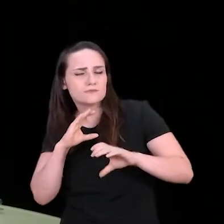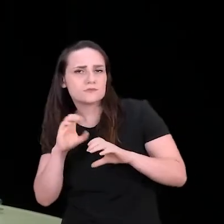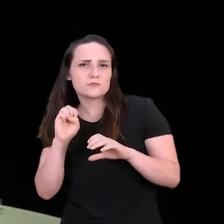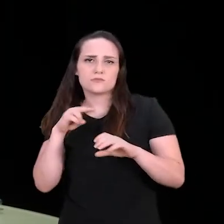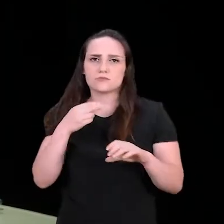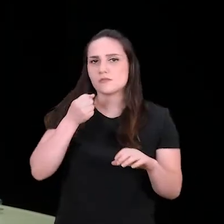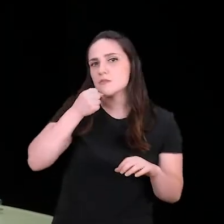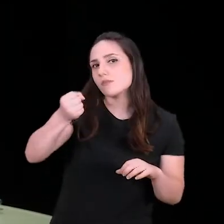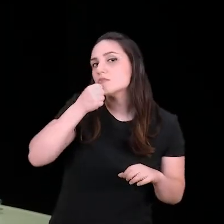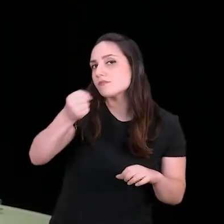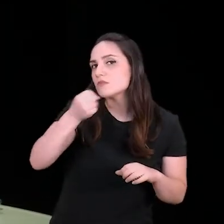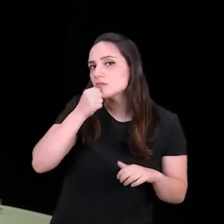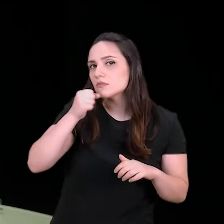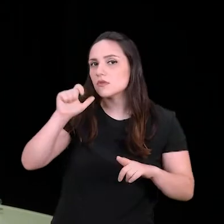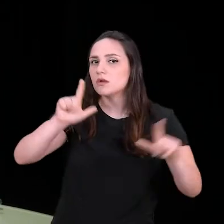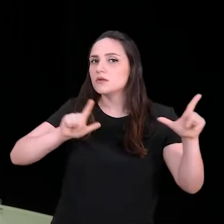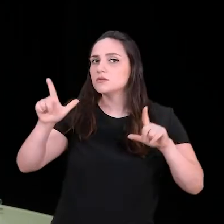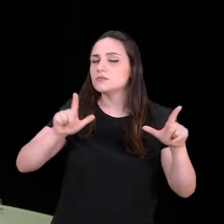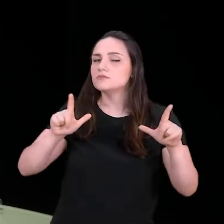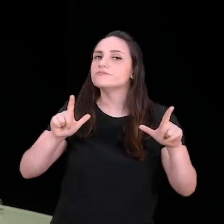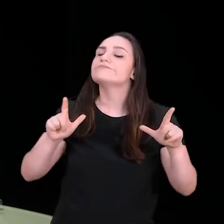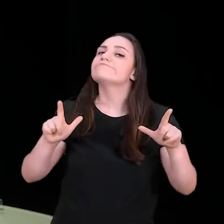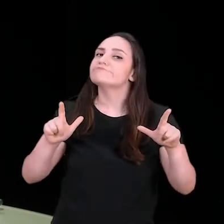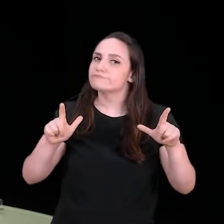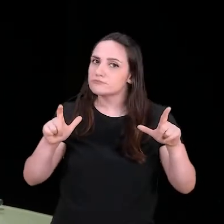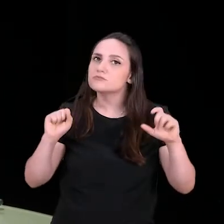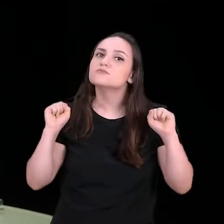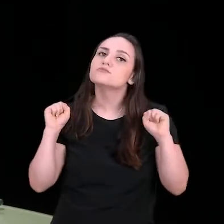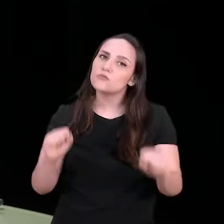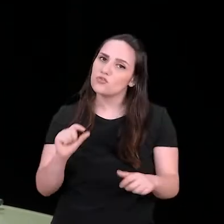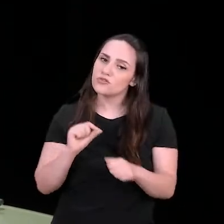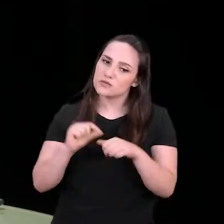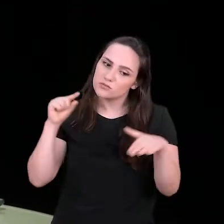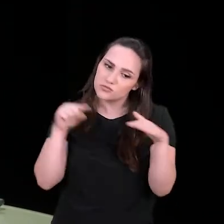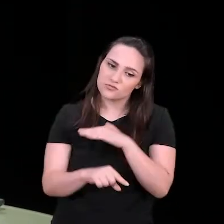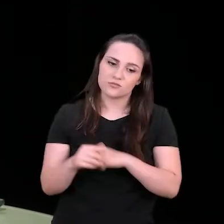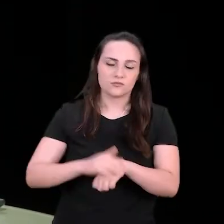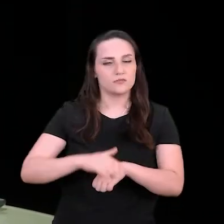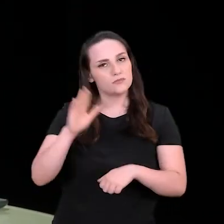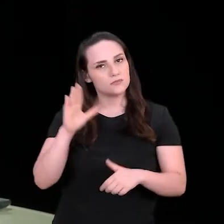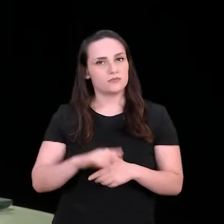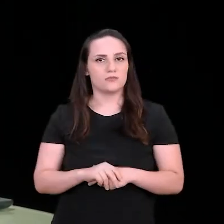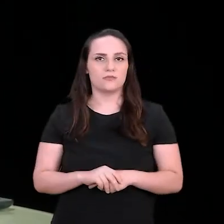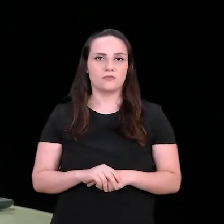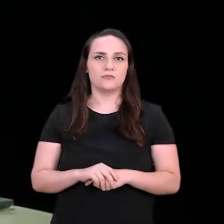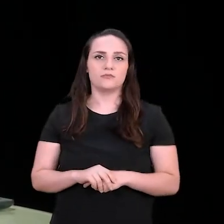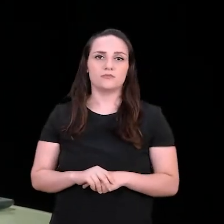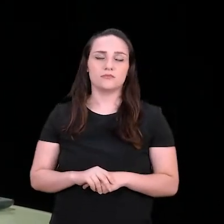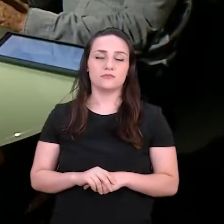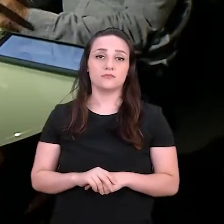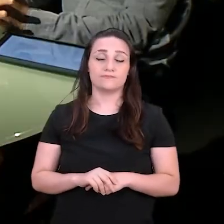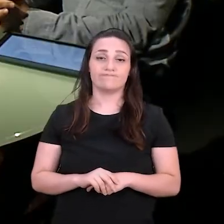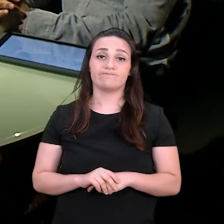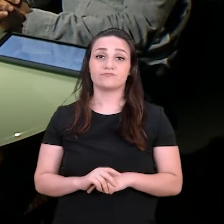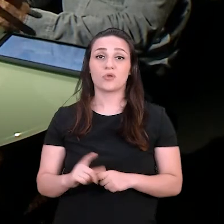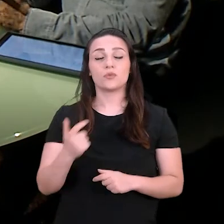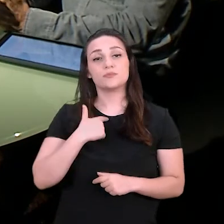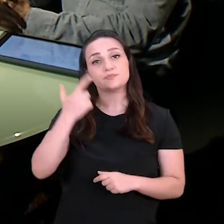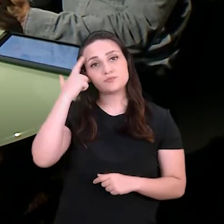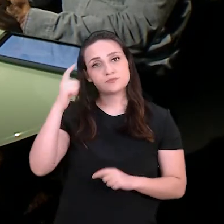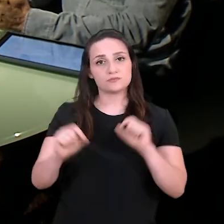conteúdos jornalísticos estão ali sendo investigados, recortados para que isso aconteça, né? Então,